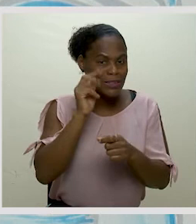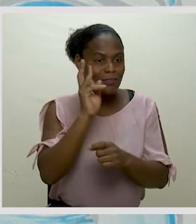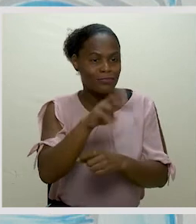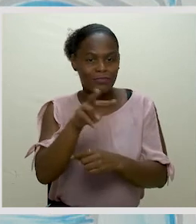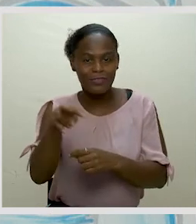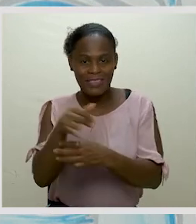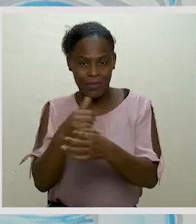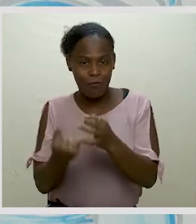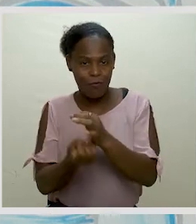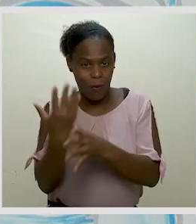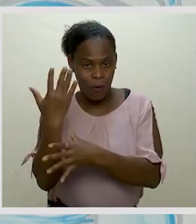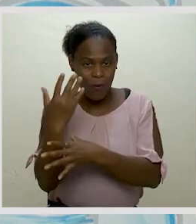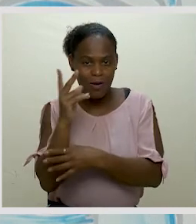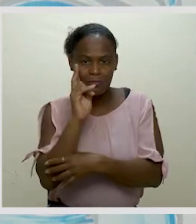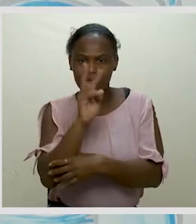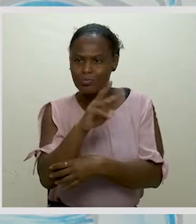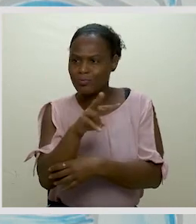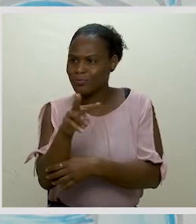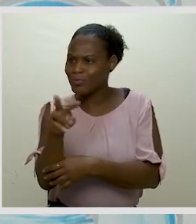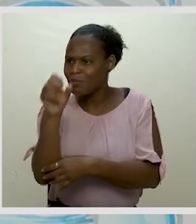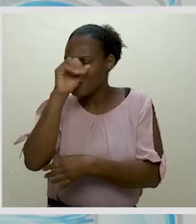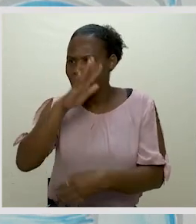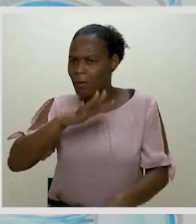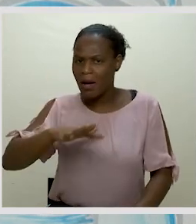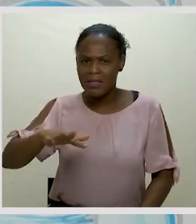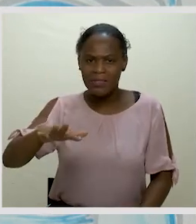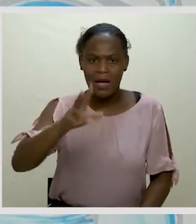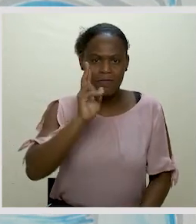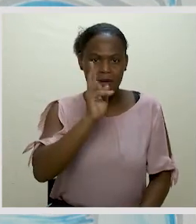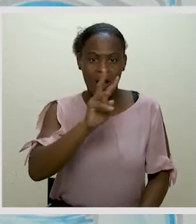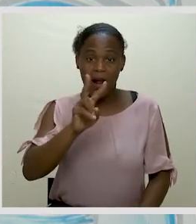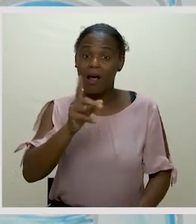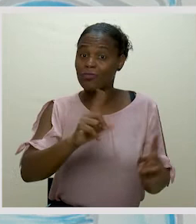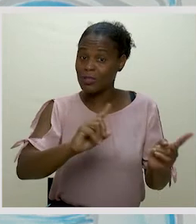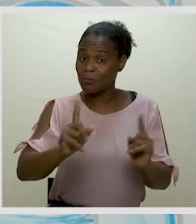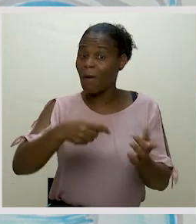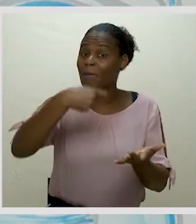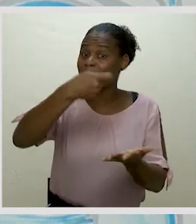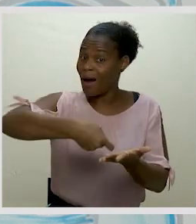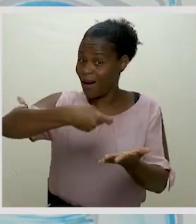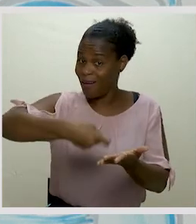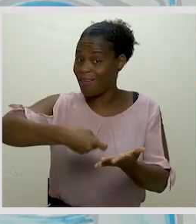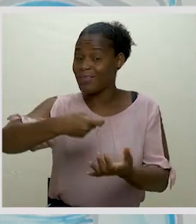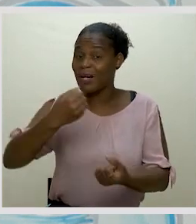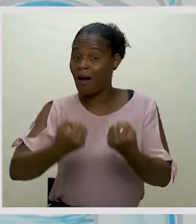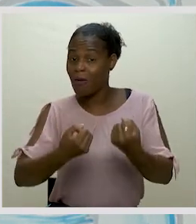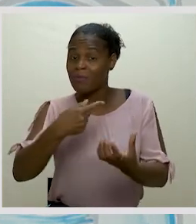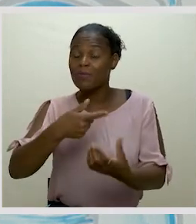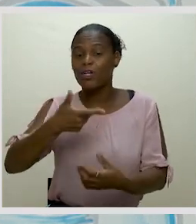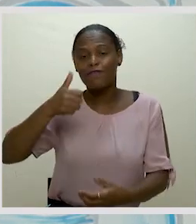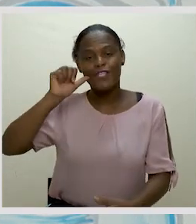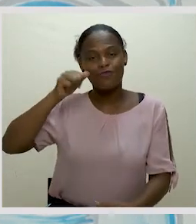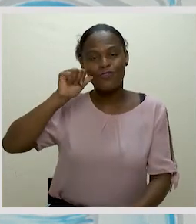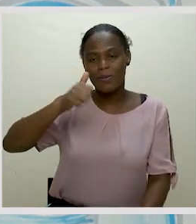lá para a Ilha do Fogo, observar aquelas paisagens e quando vão lá pagam transporte, né? Consomem o